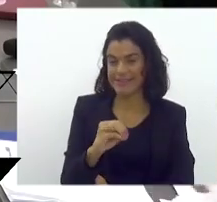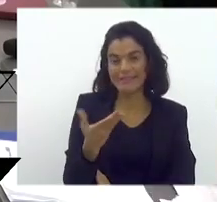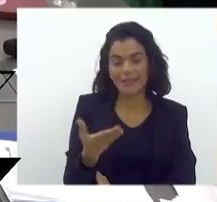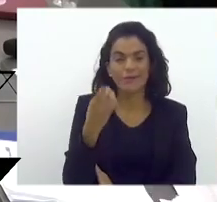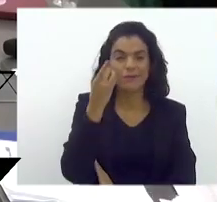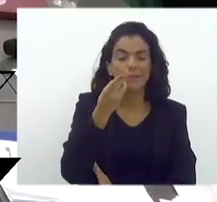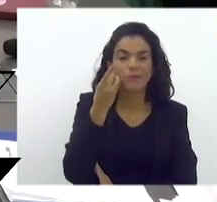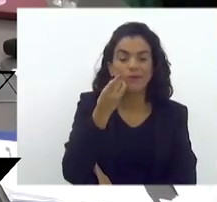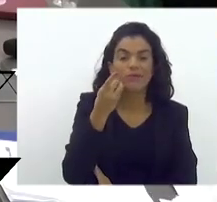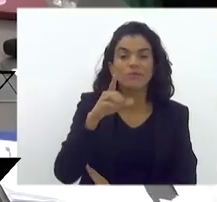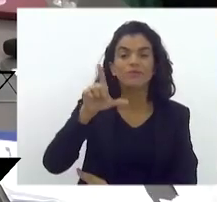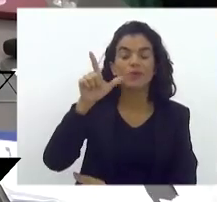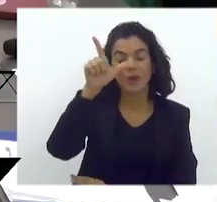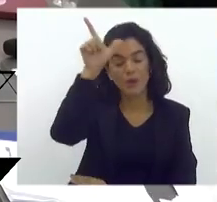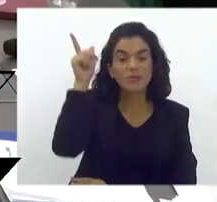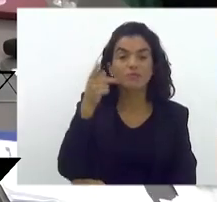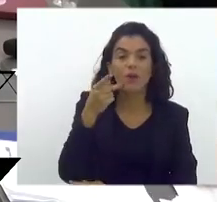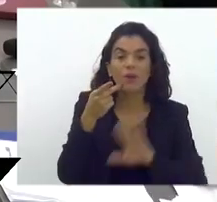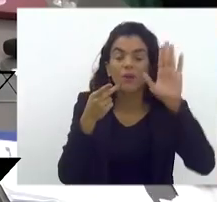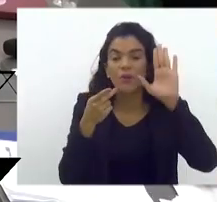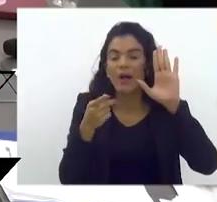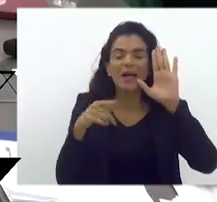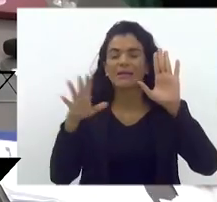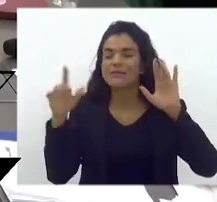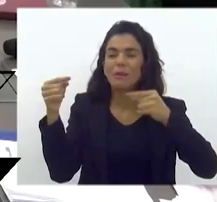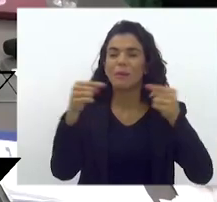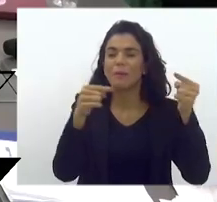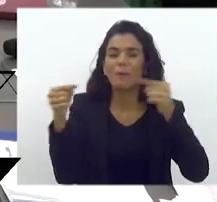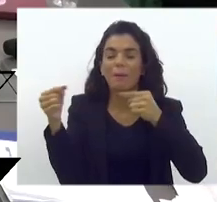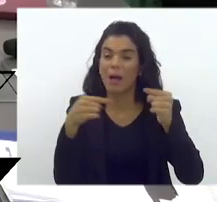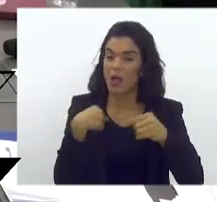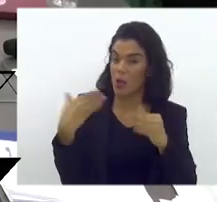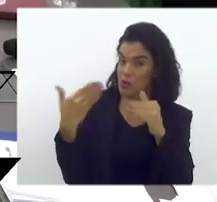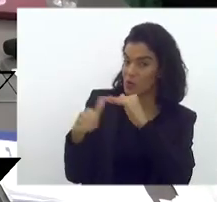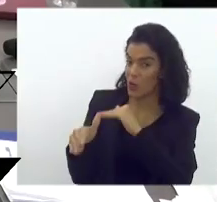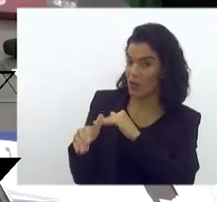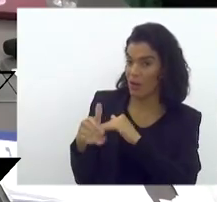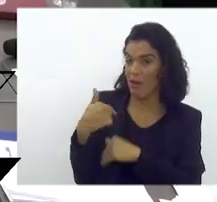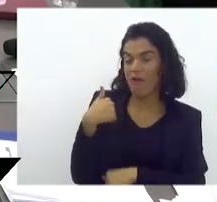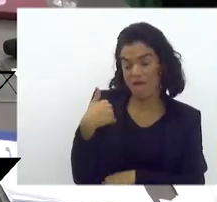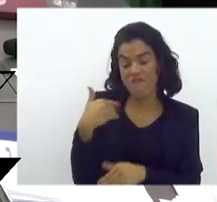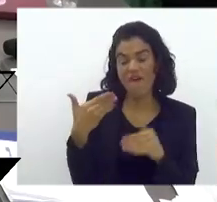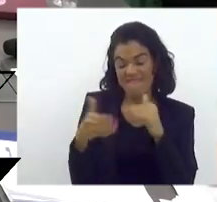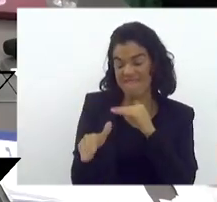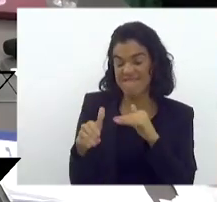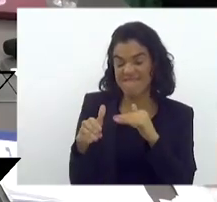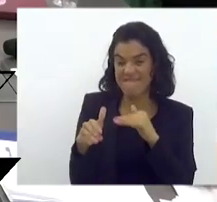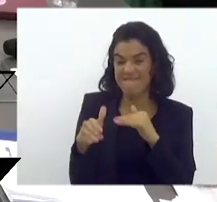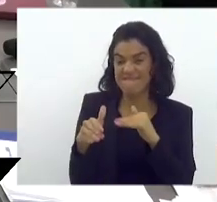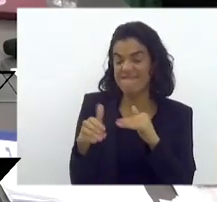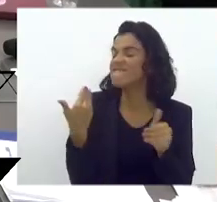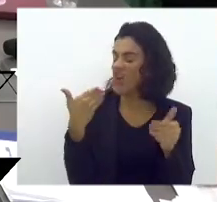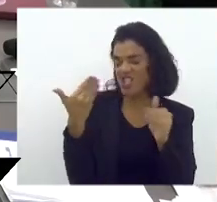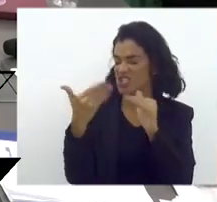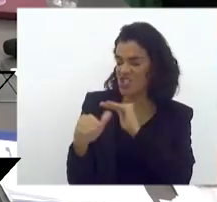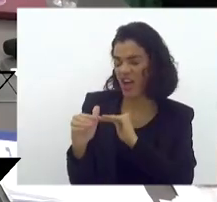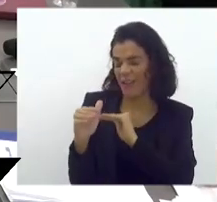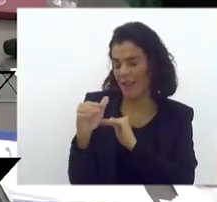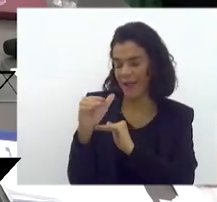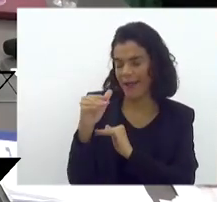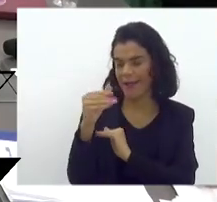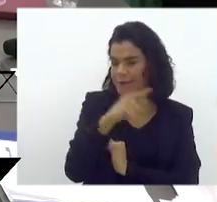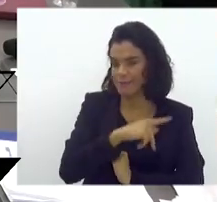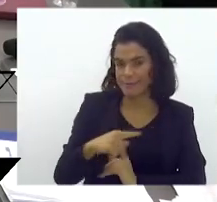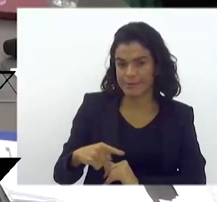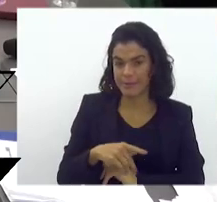Deputado... Senhor presidente, Presidente. Eu vou discordar de Vossa Excelência. Vamos não tocar nesse assunto. Vou discordar de Vossa